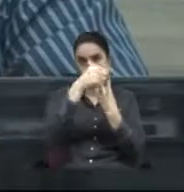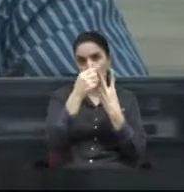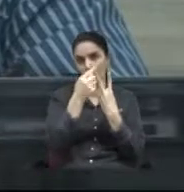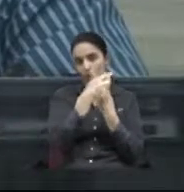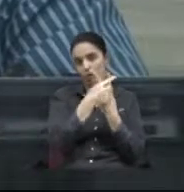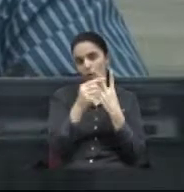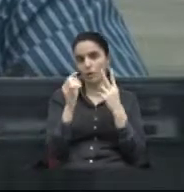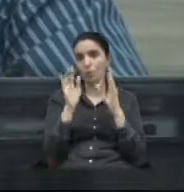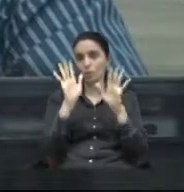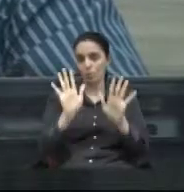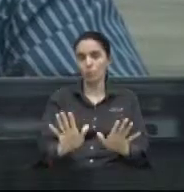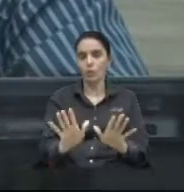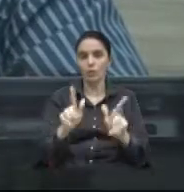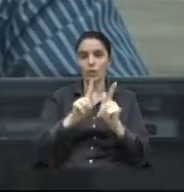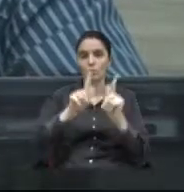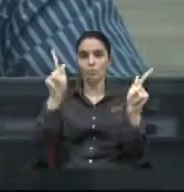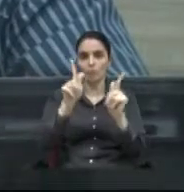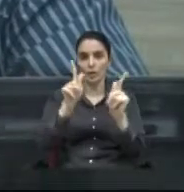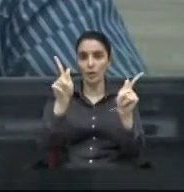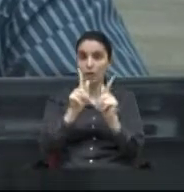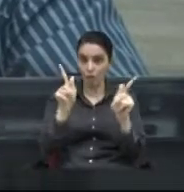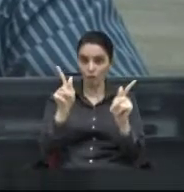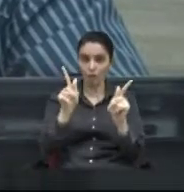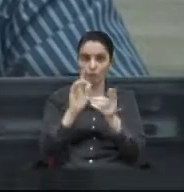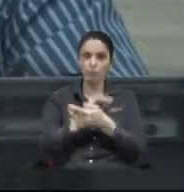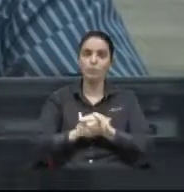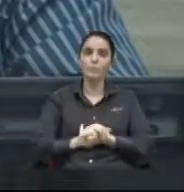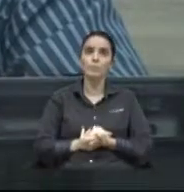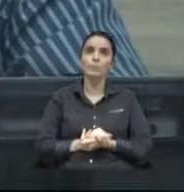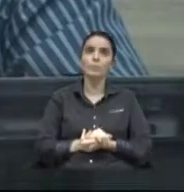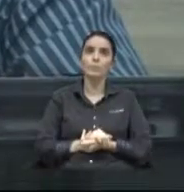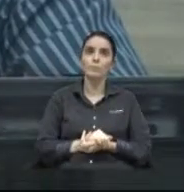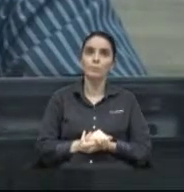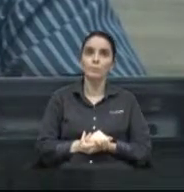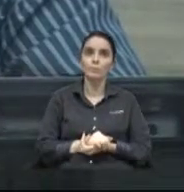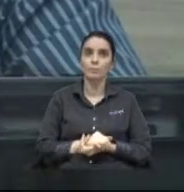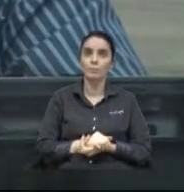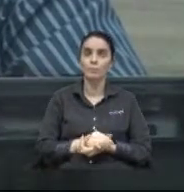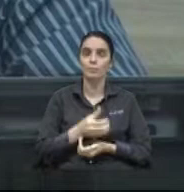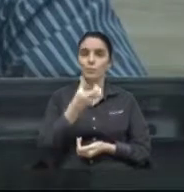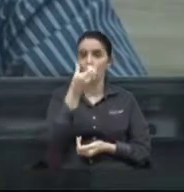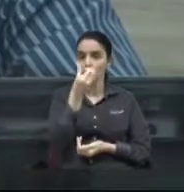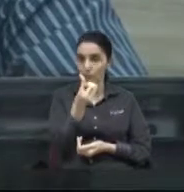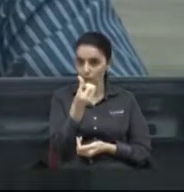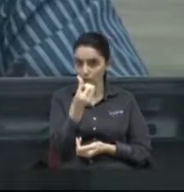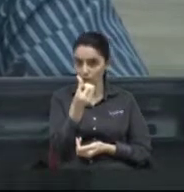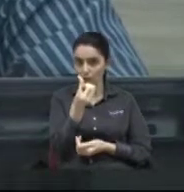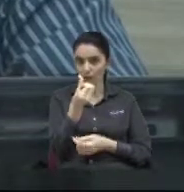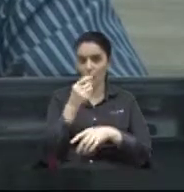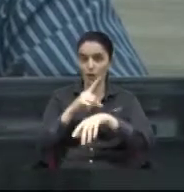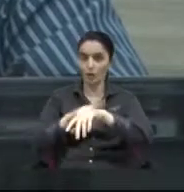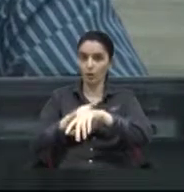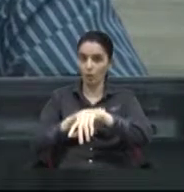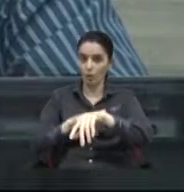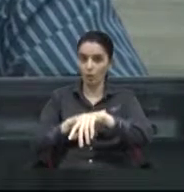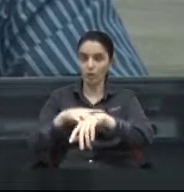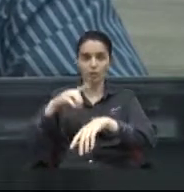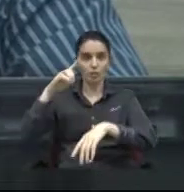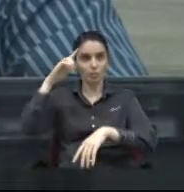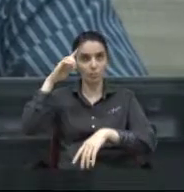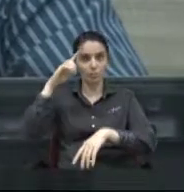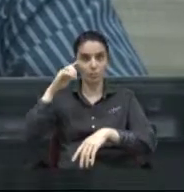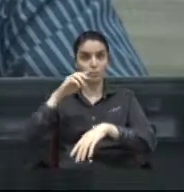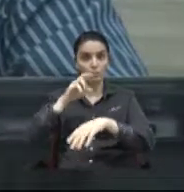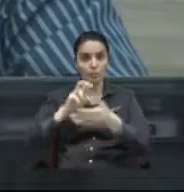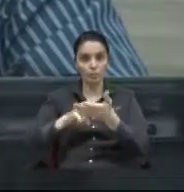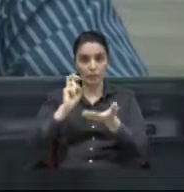funcionários, que os trabalhadores da saúde, a partir das 6 horas do dia 20 de junho. Só que entrando em